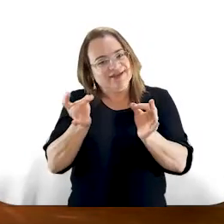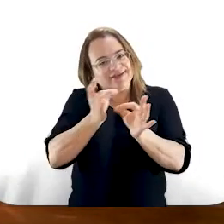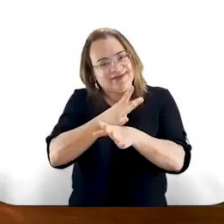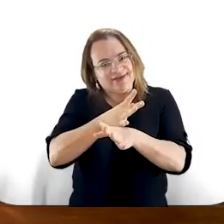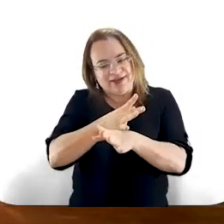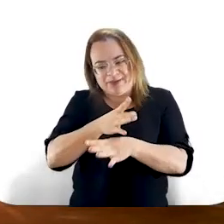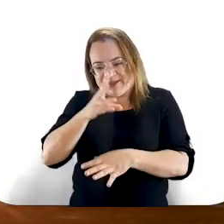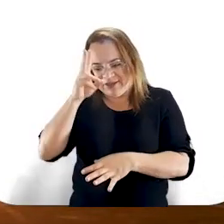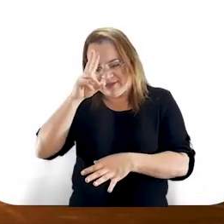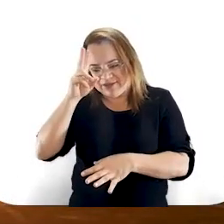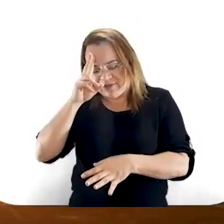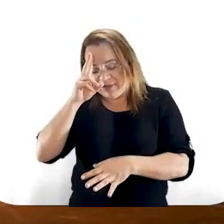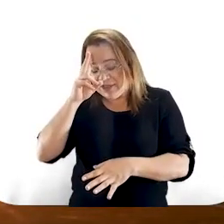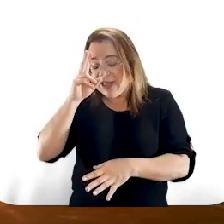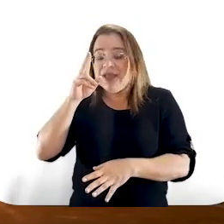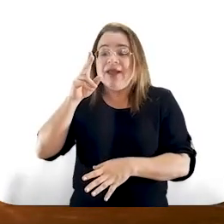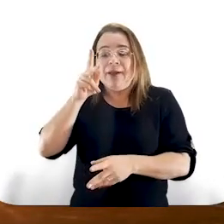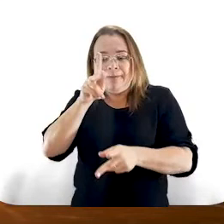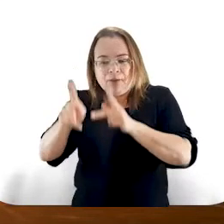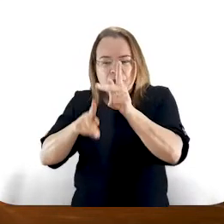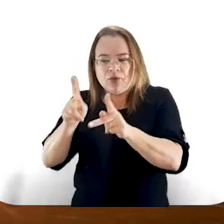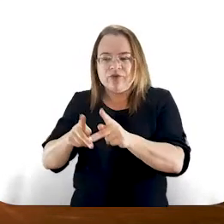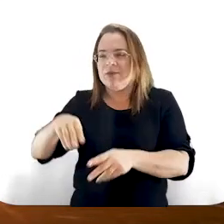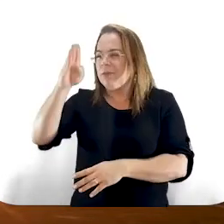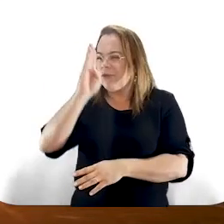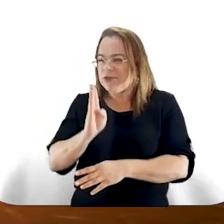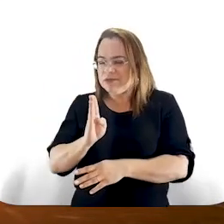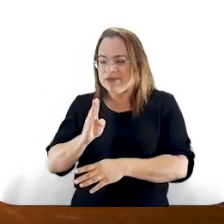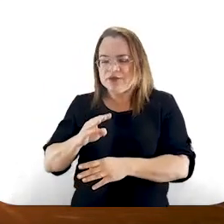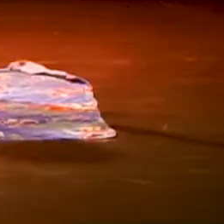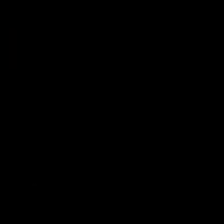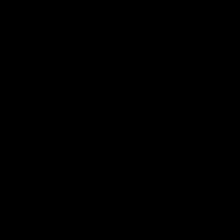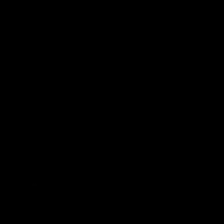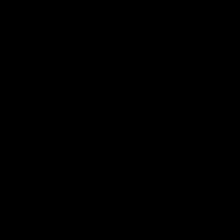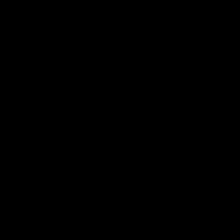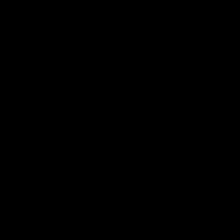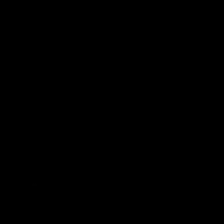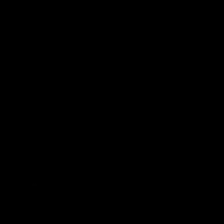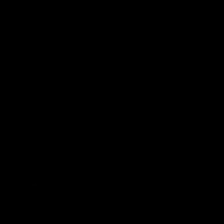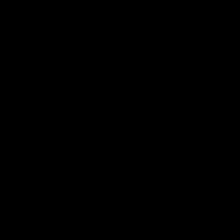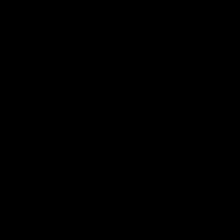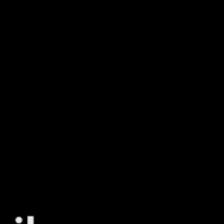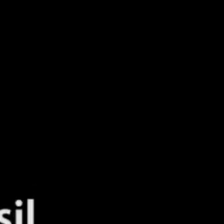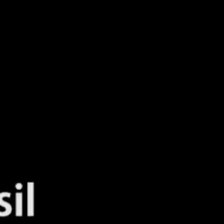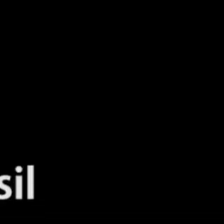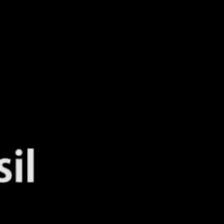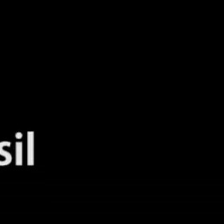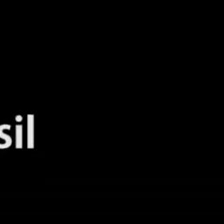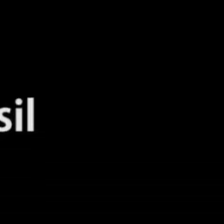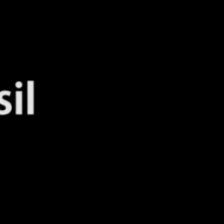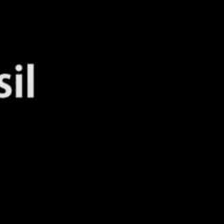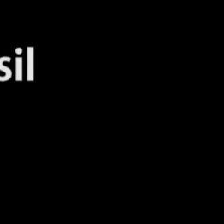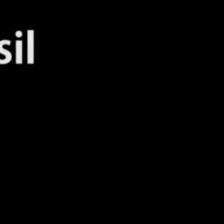termina os nossos contos populares por esse Brasil que passa por todos os lugares e que terminou aqui